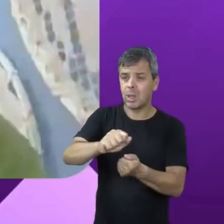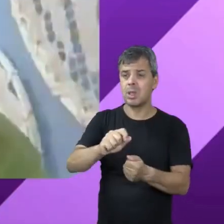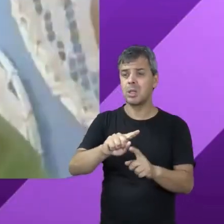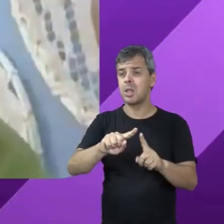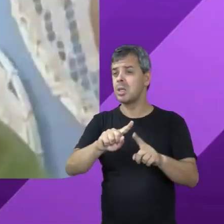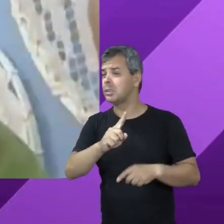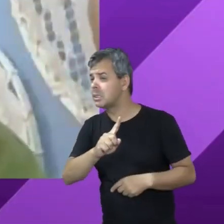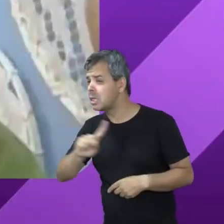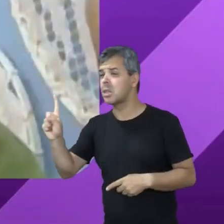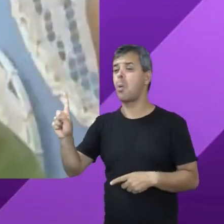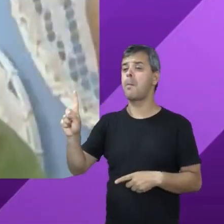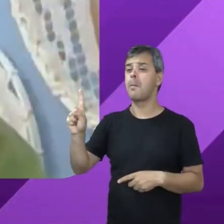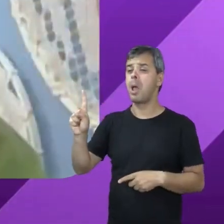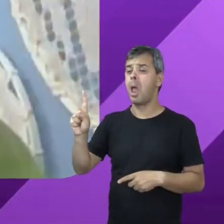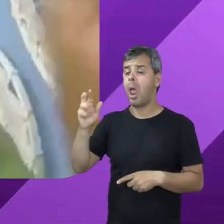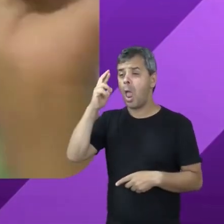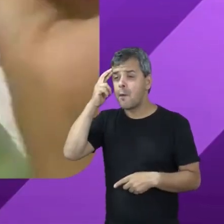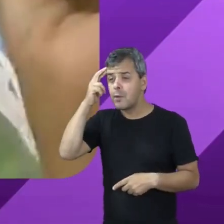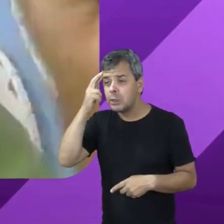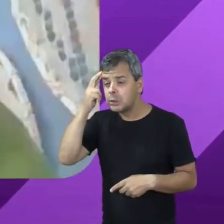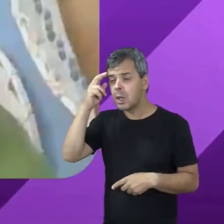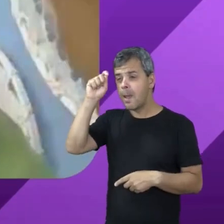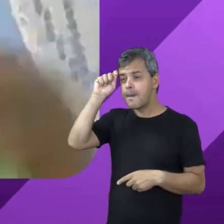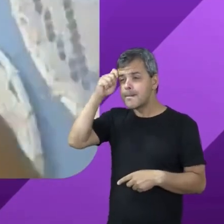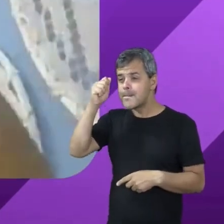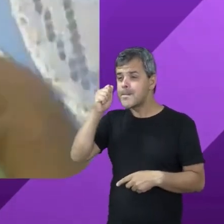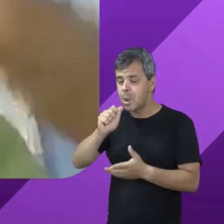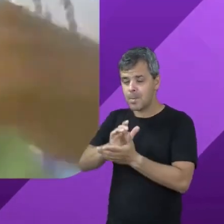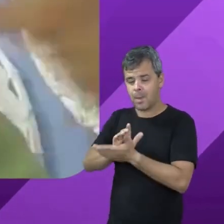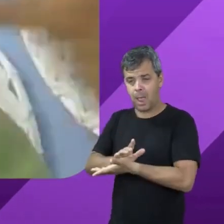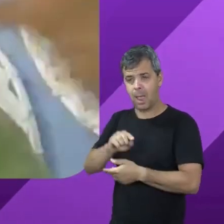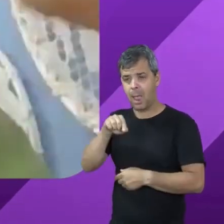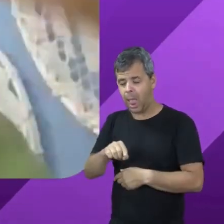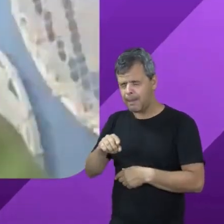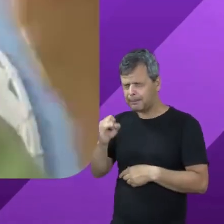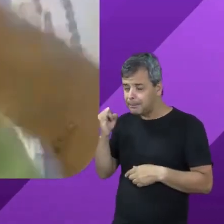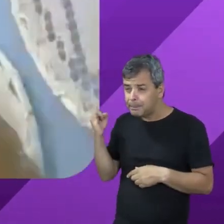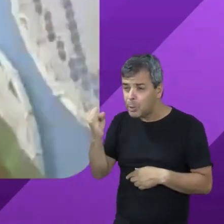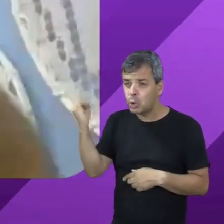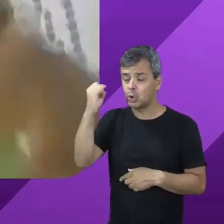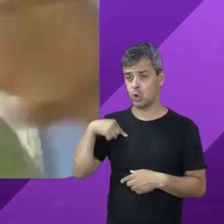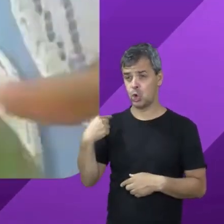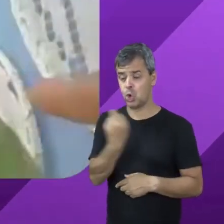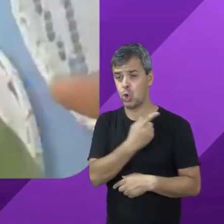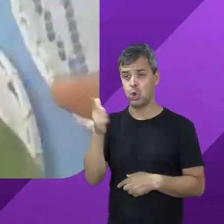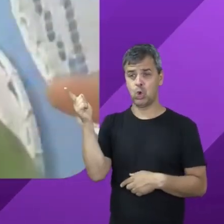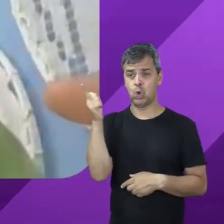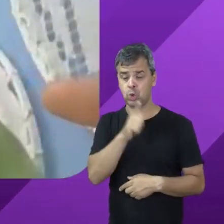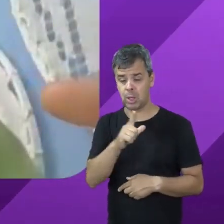levar em consideração a questão racial. Então, a questão racial, ela é primordial para que a gente consiga